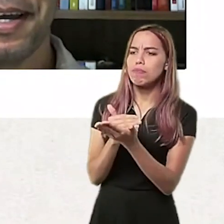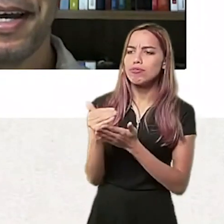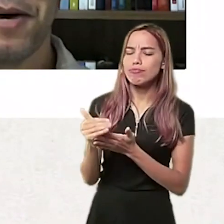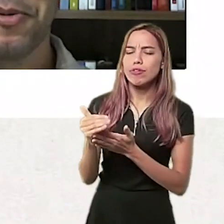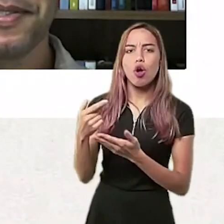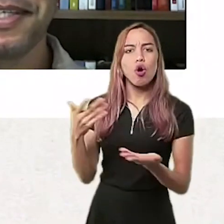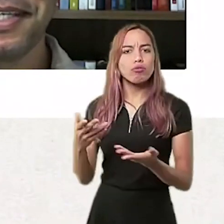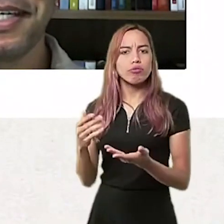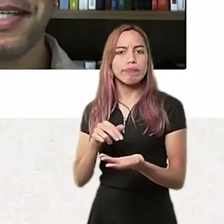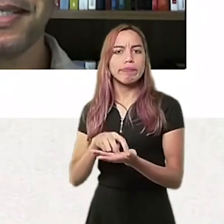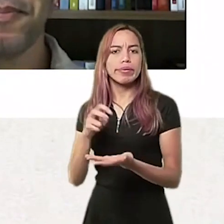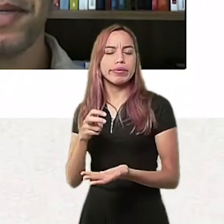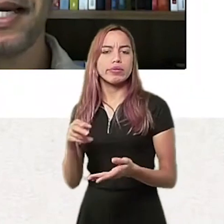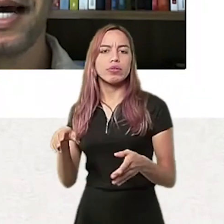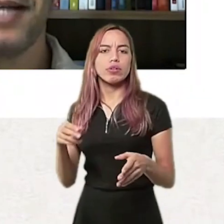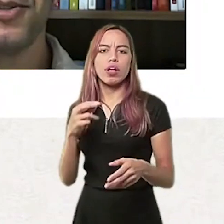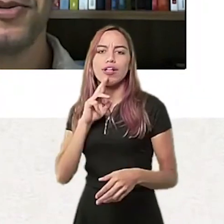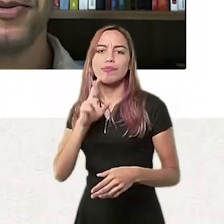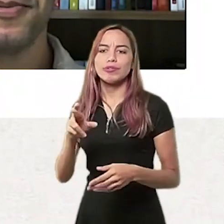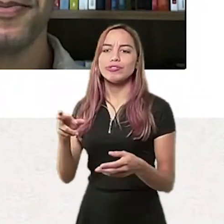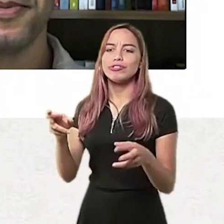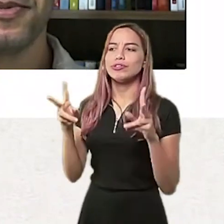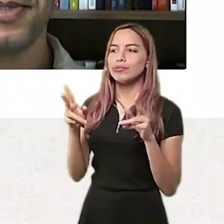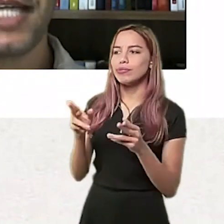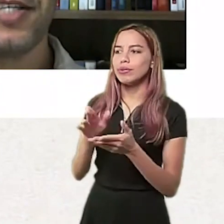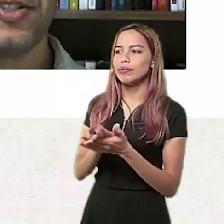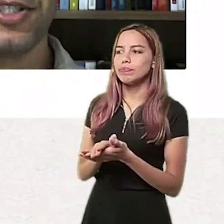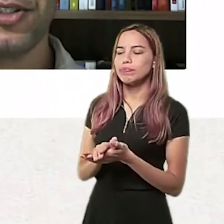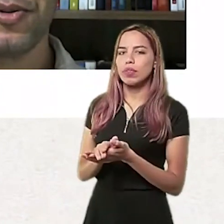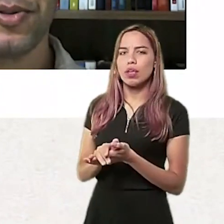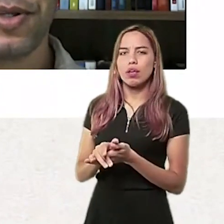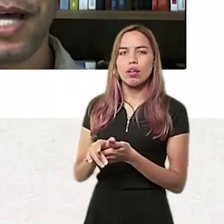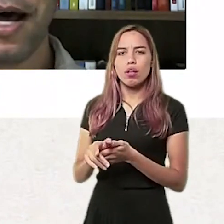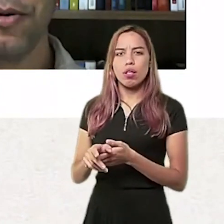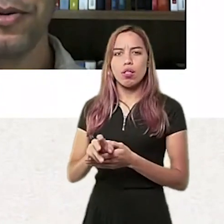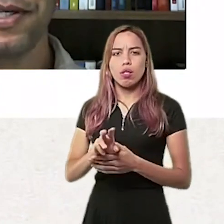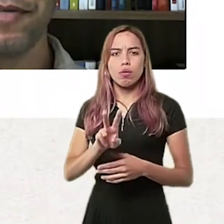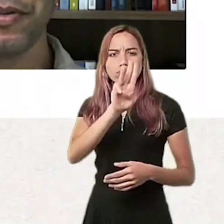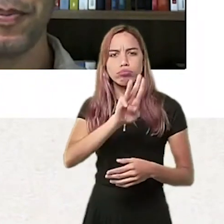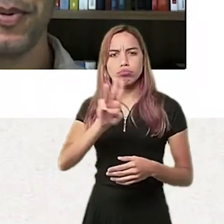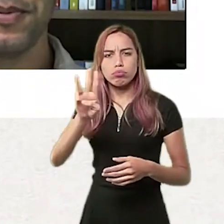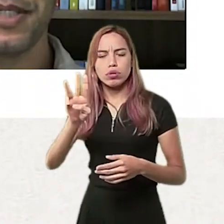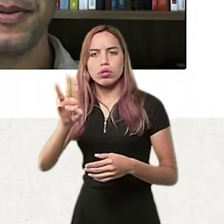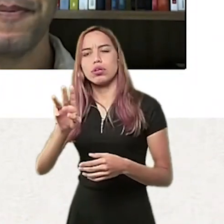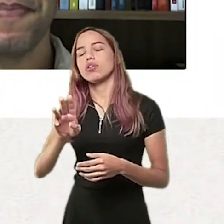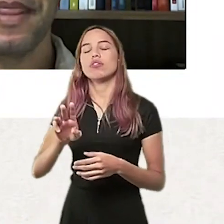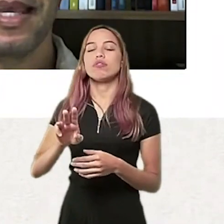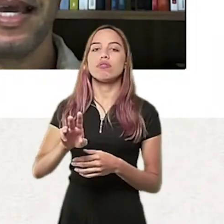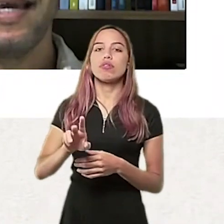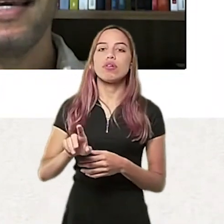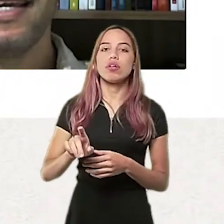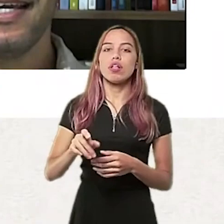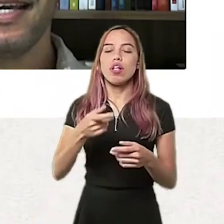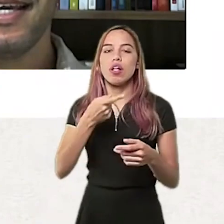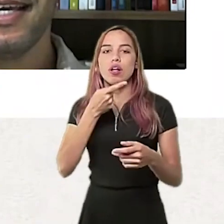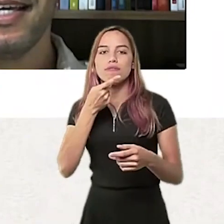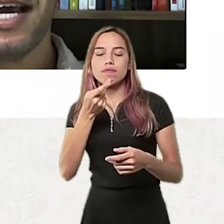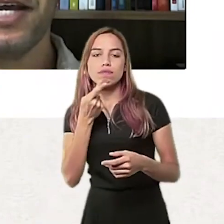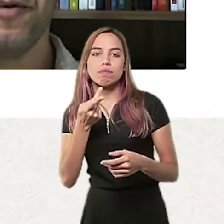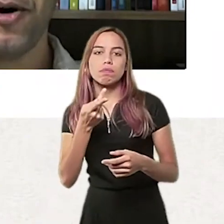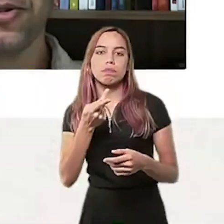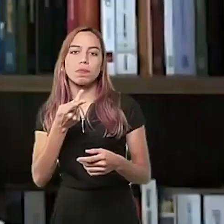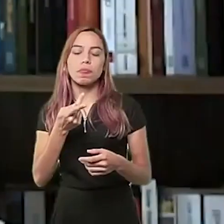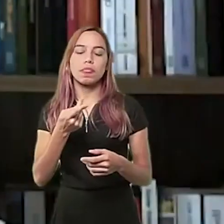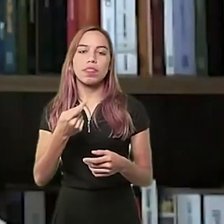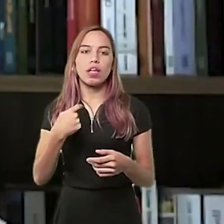responder. Algo assim que ia ser publicado num site institucional do serviço público.